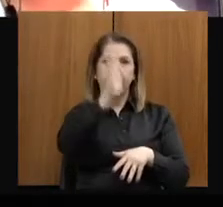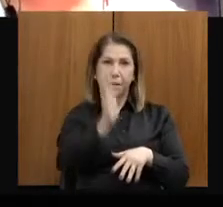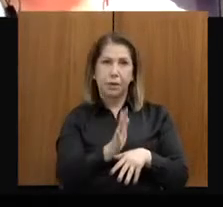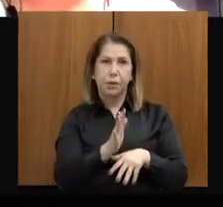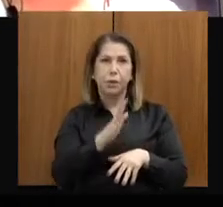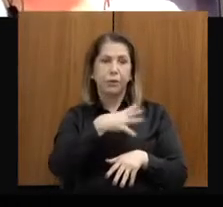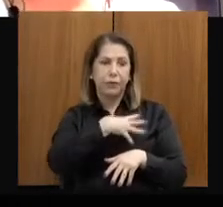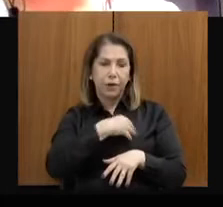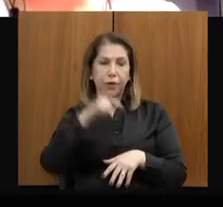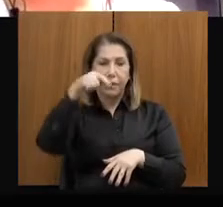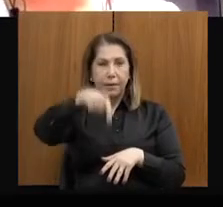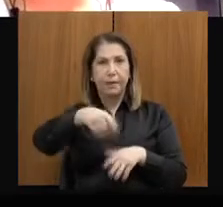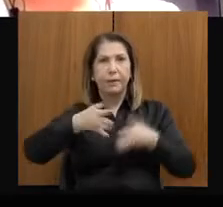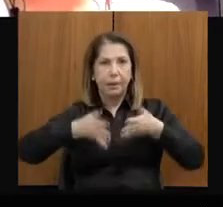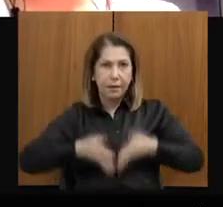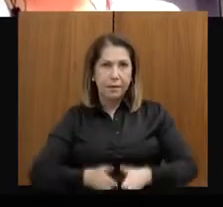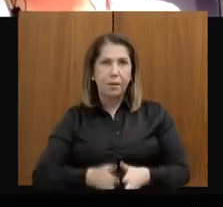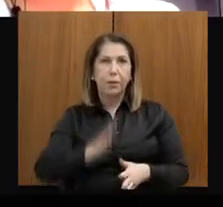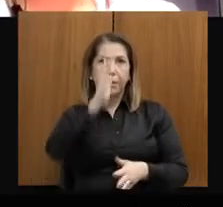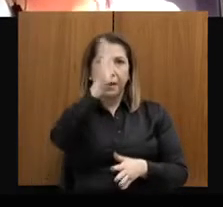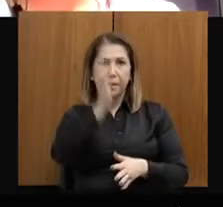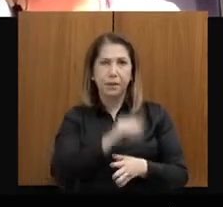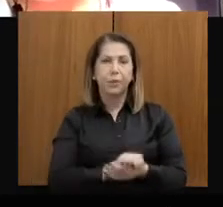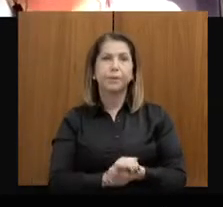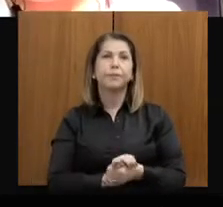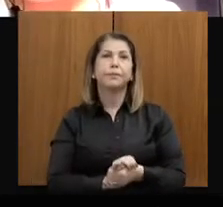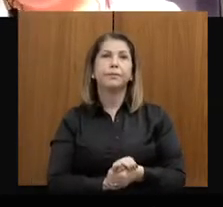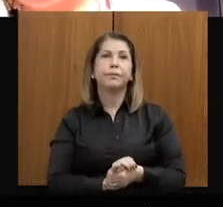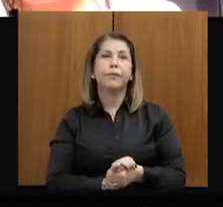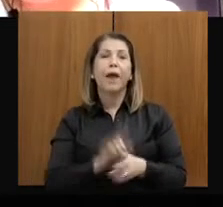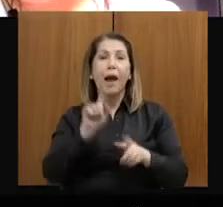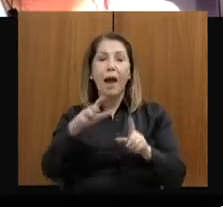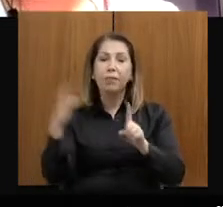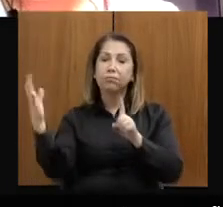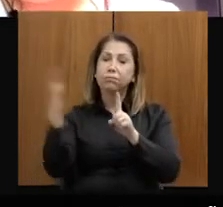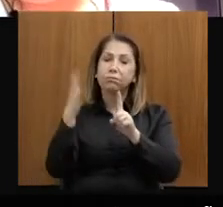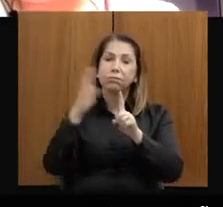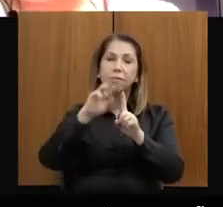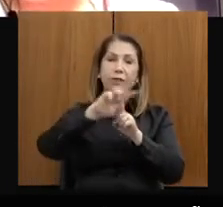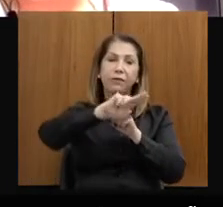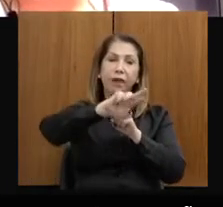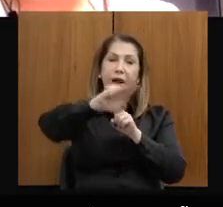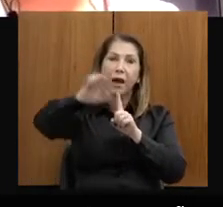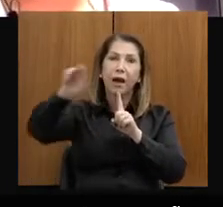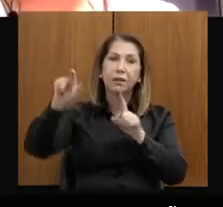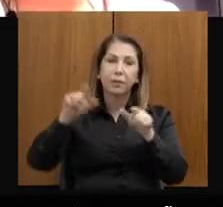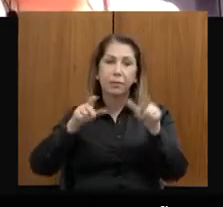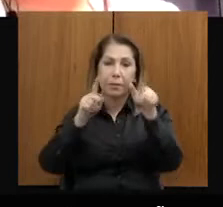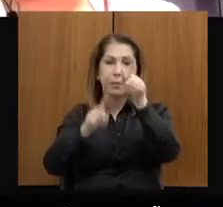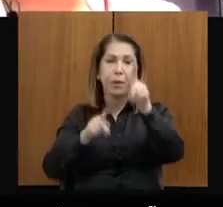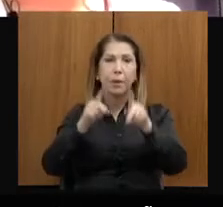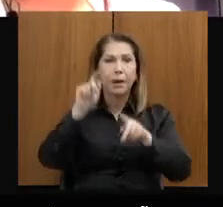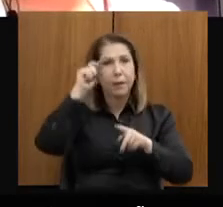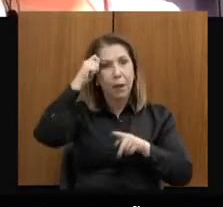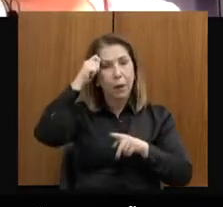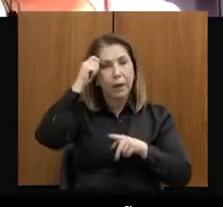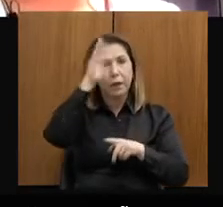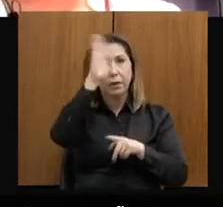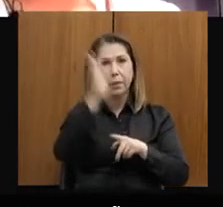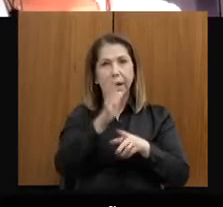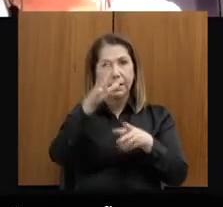então a gente vem repercutindo em vários aspectos da vida da população negra